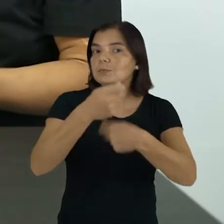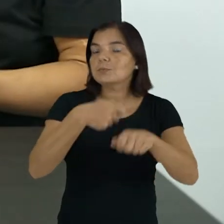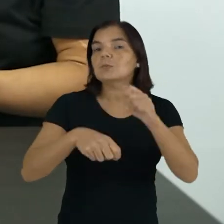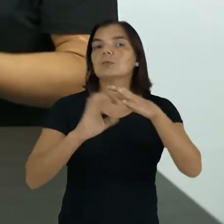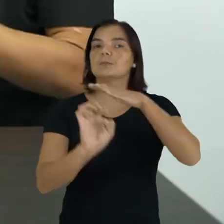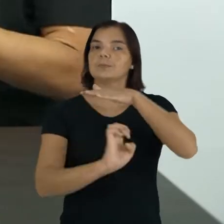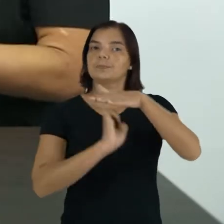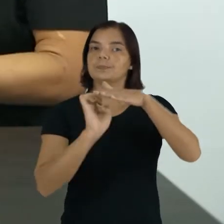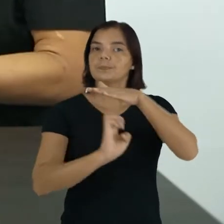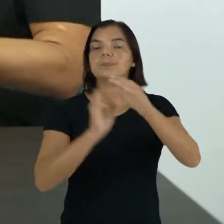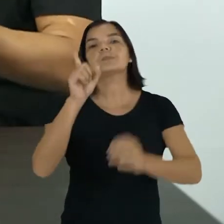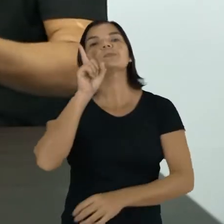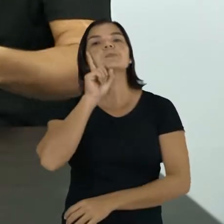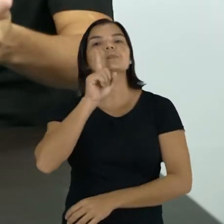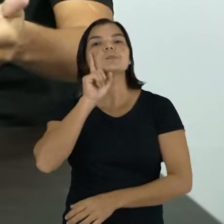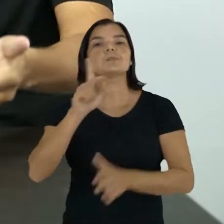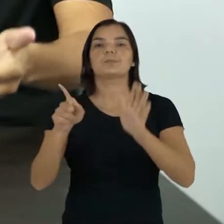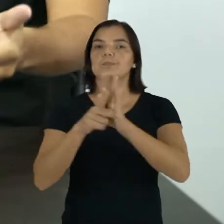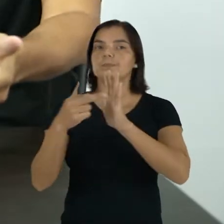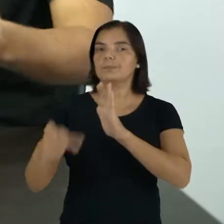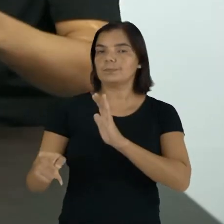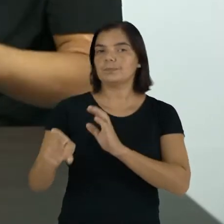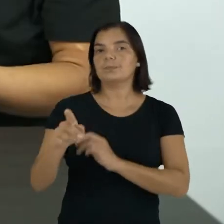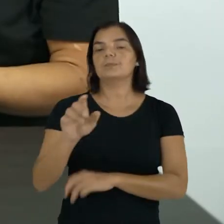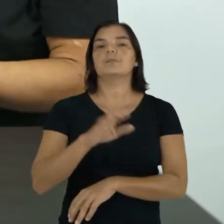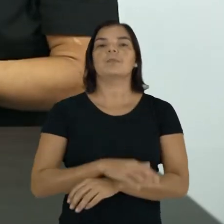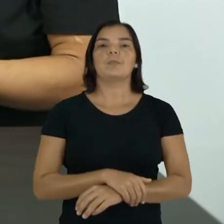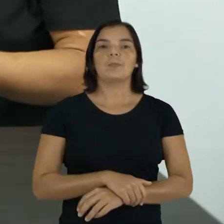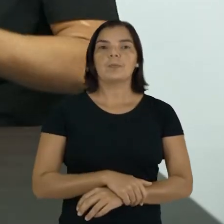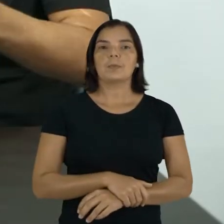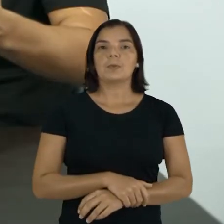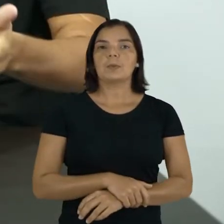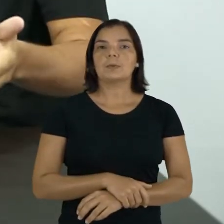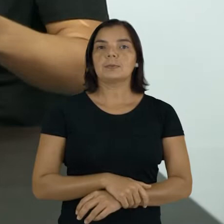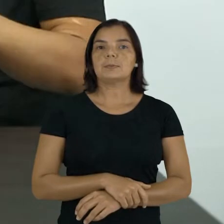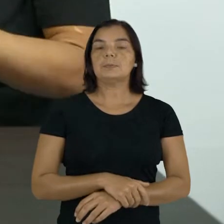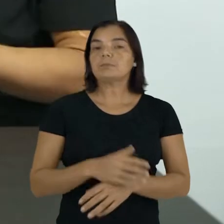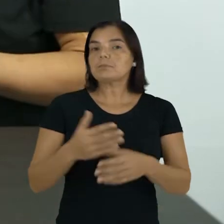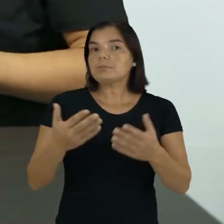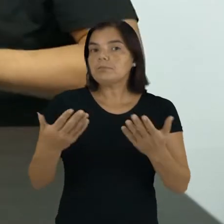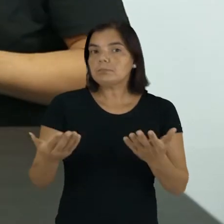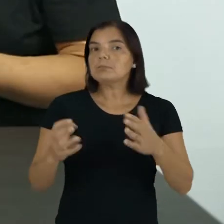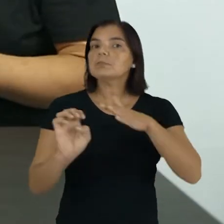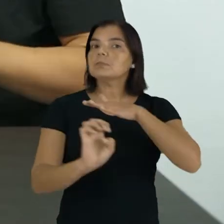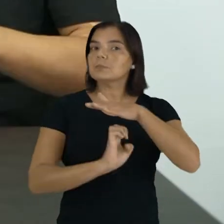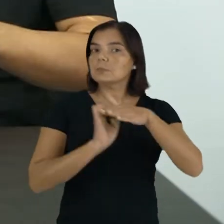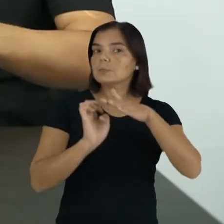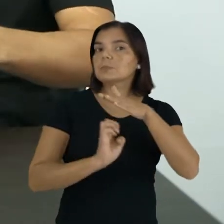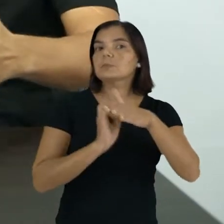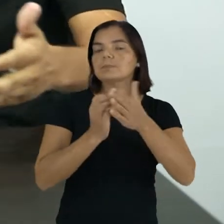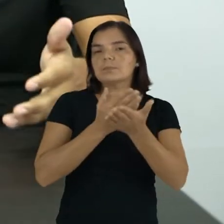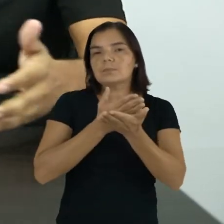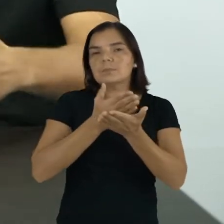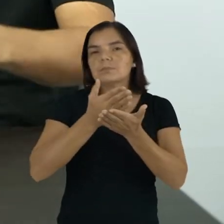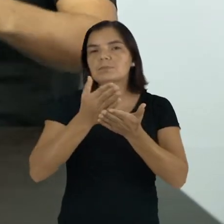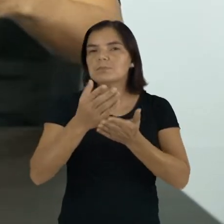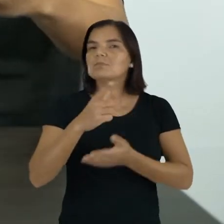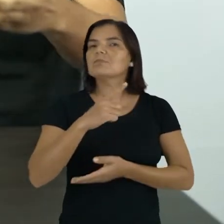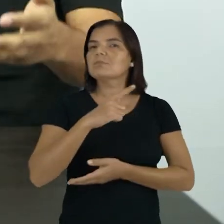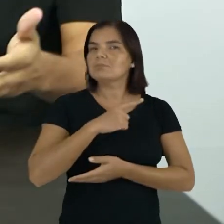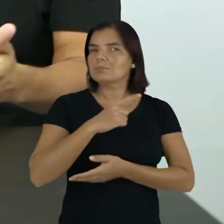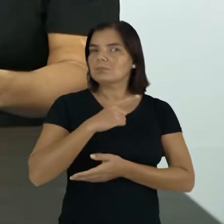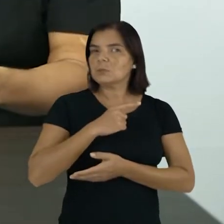uma empresa estadunidense chamada Bolivian Syndicate. Essa empresa, inclusive, começava a ter